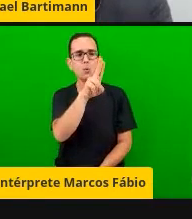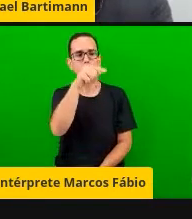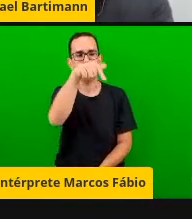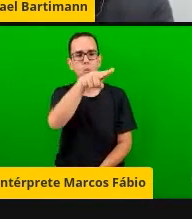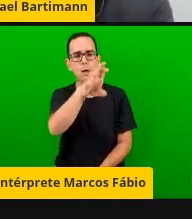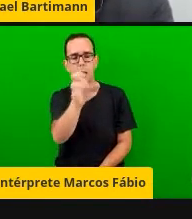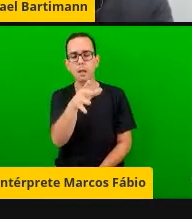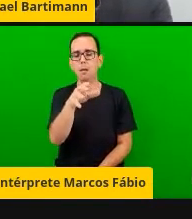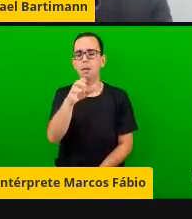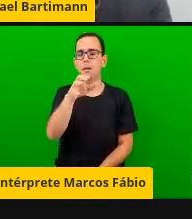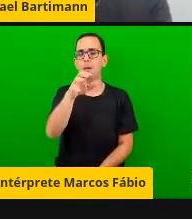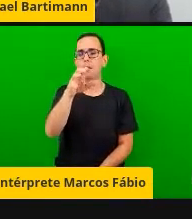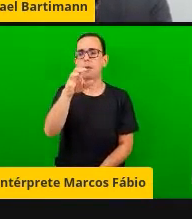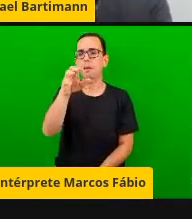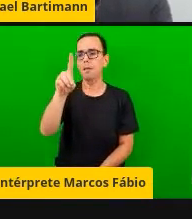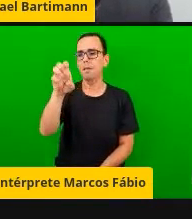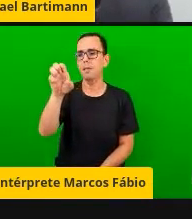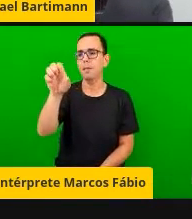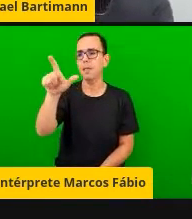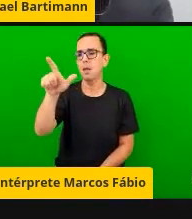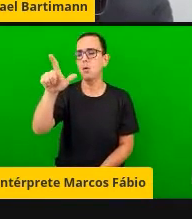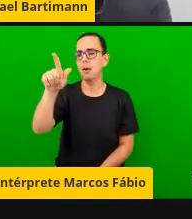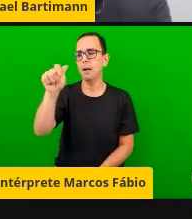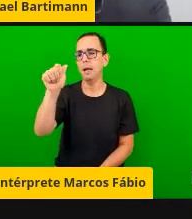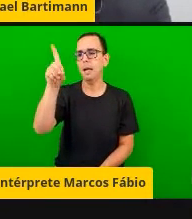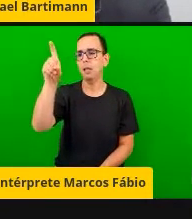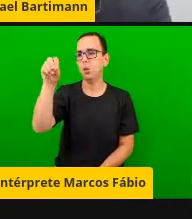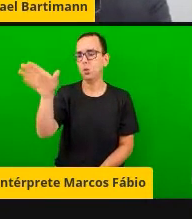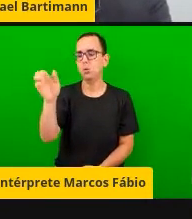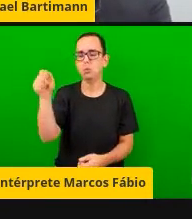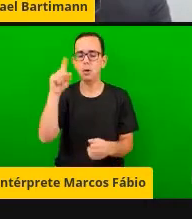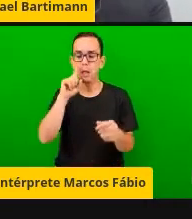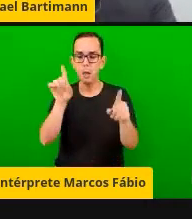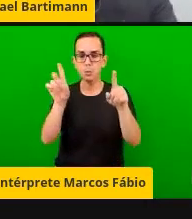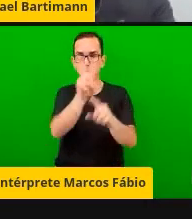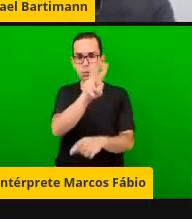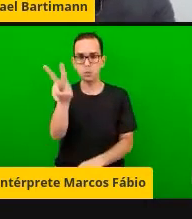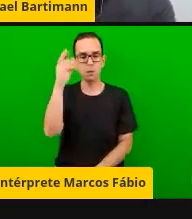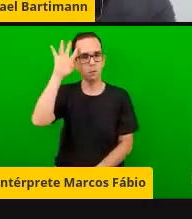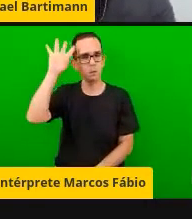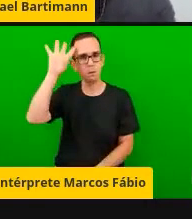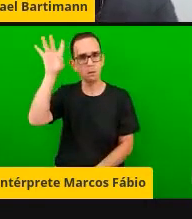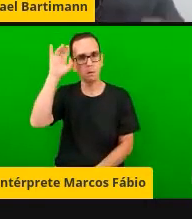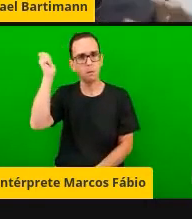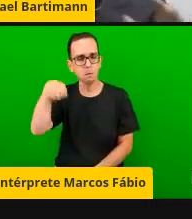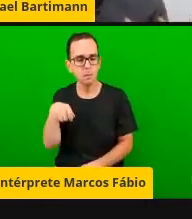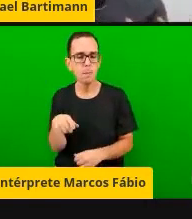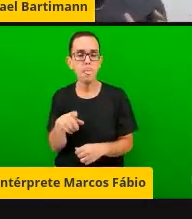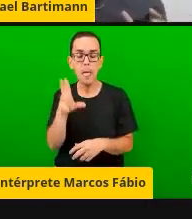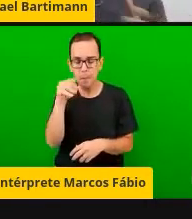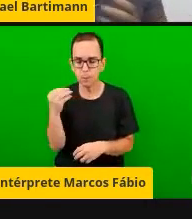Né? Delgado de Carvalho. Eles vão tratar a geografia, por exemplo, como um conhecimento fundamental para